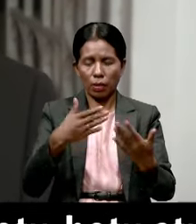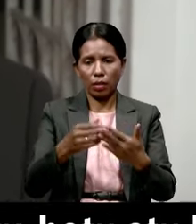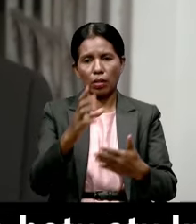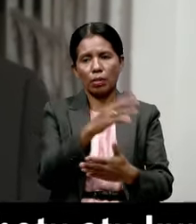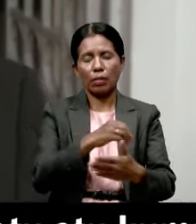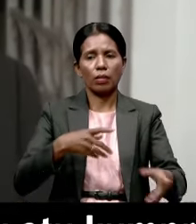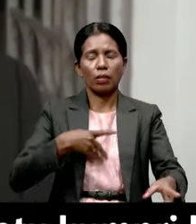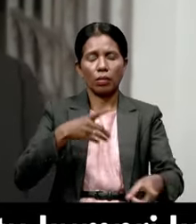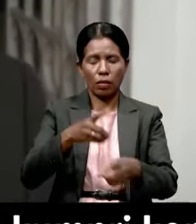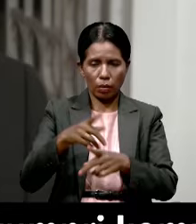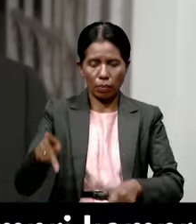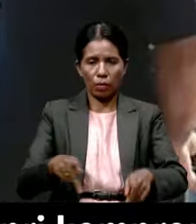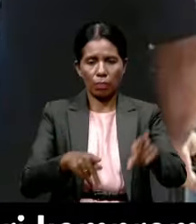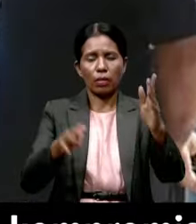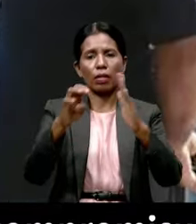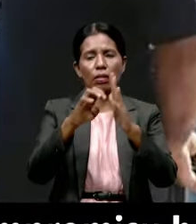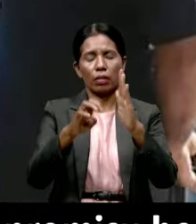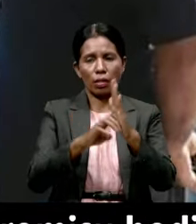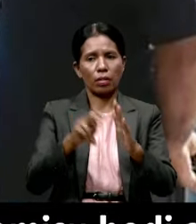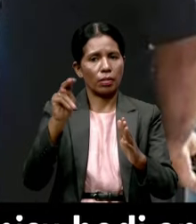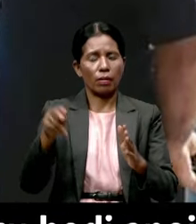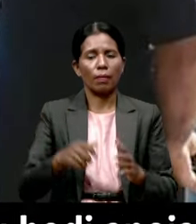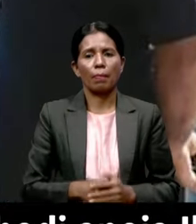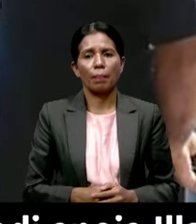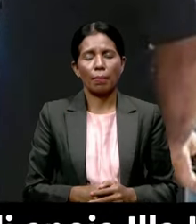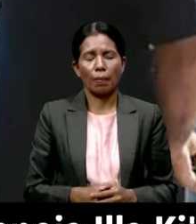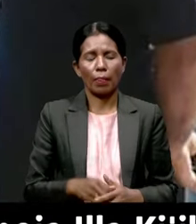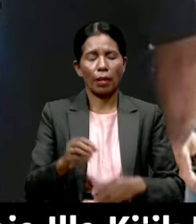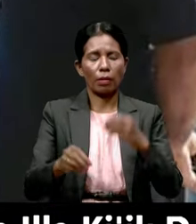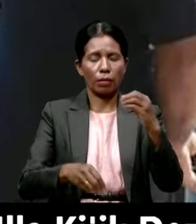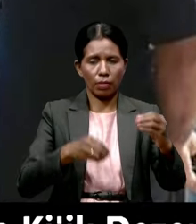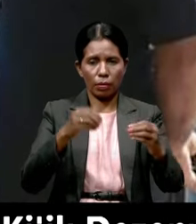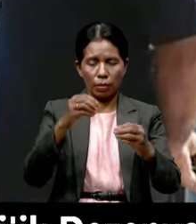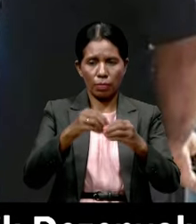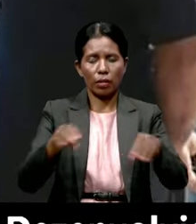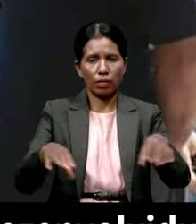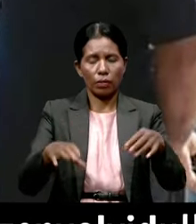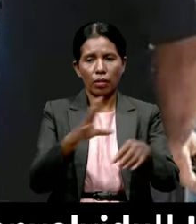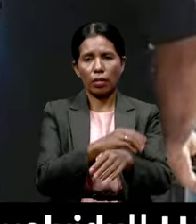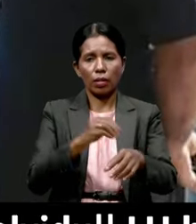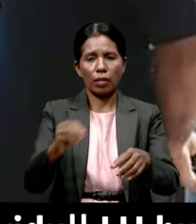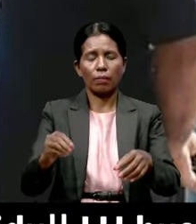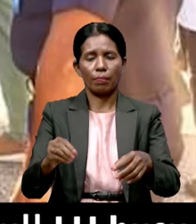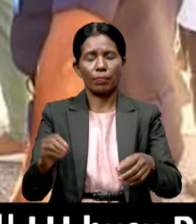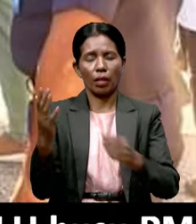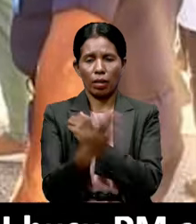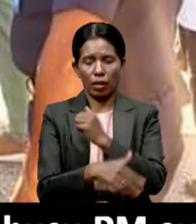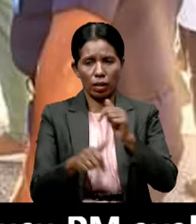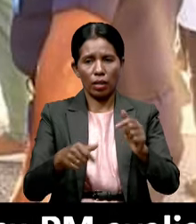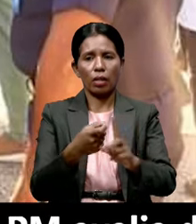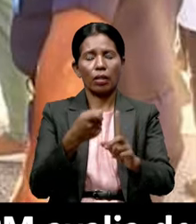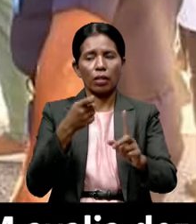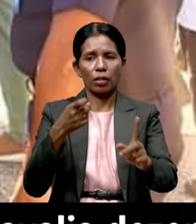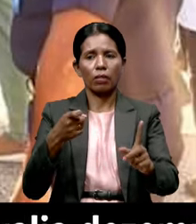ter direitos públicos Estado ninian. Governante ne sublinha, quando há contrato, compra no venda raine, tem que lhe